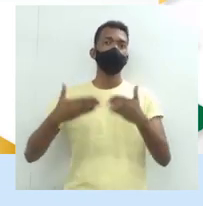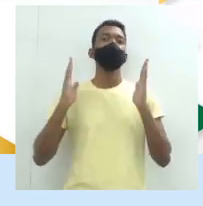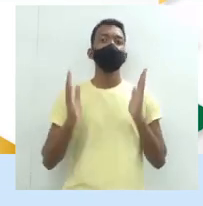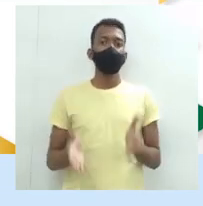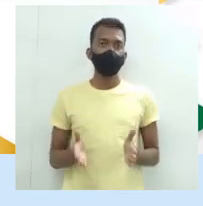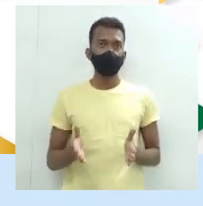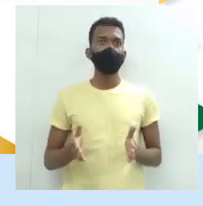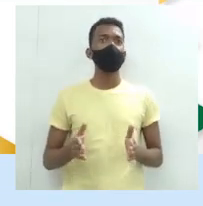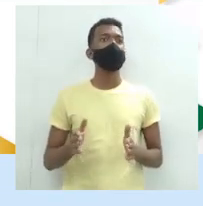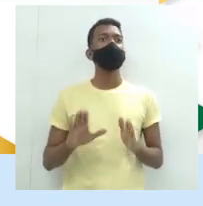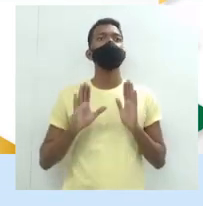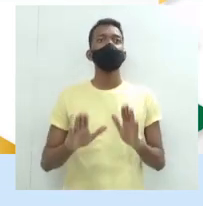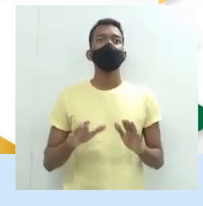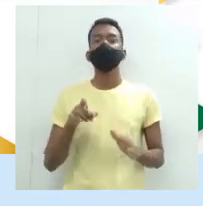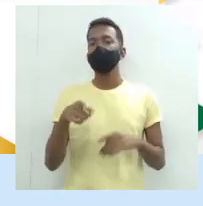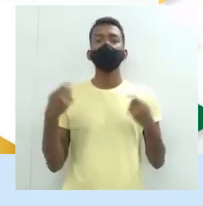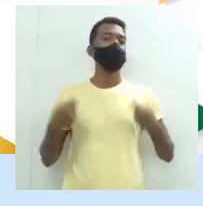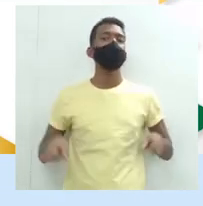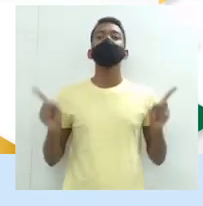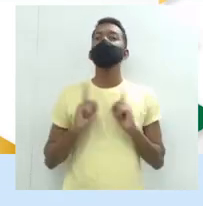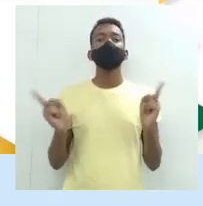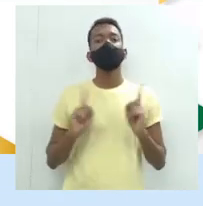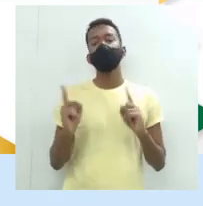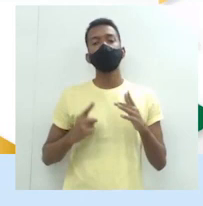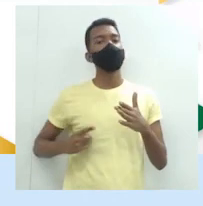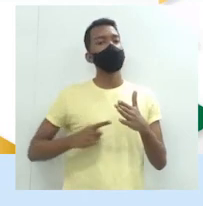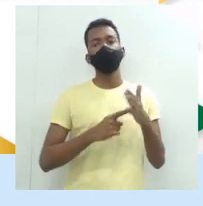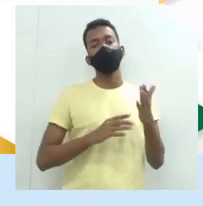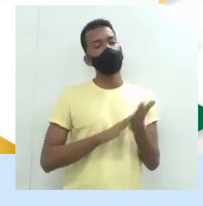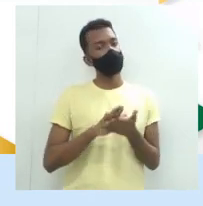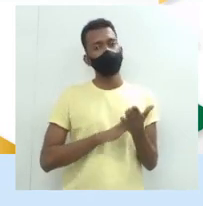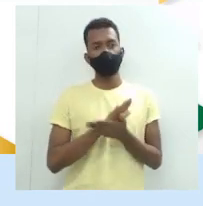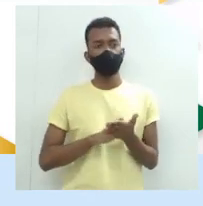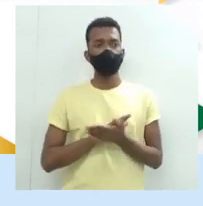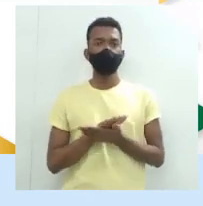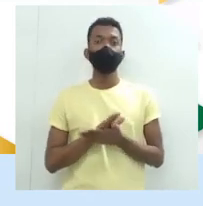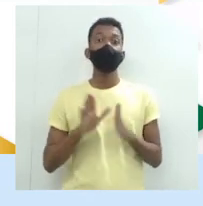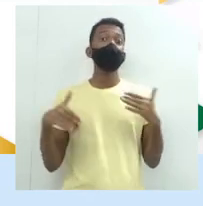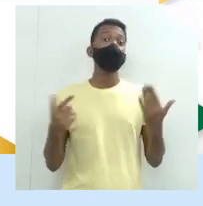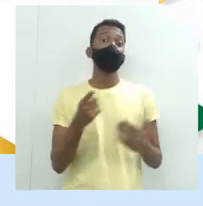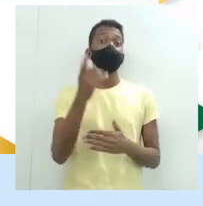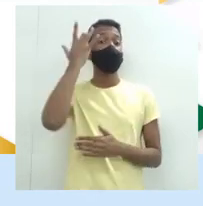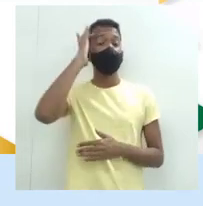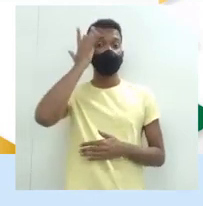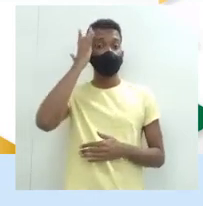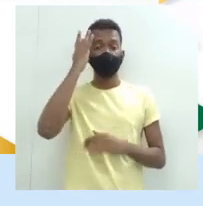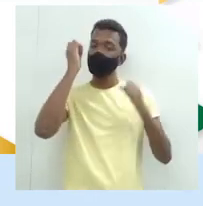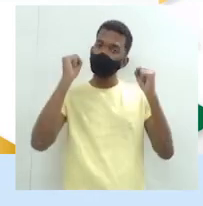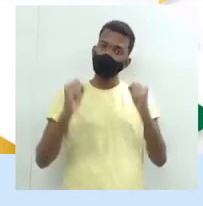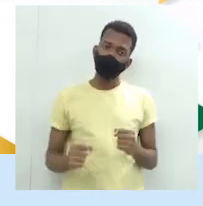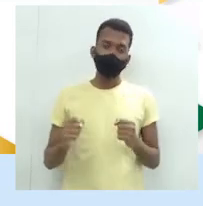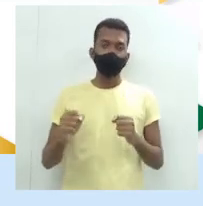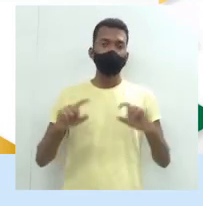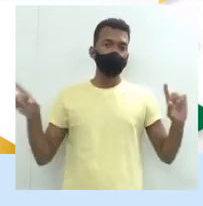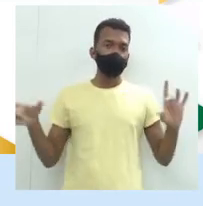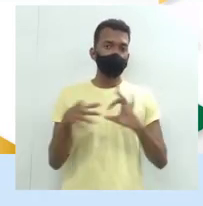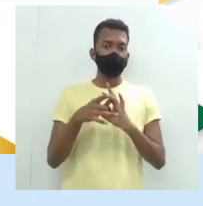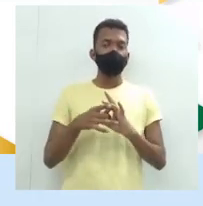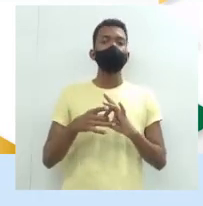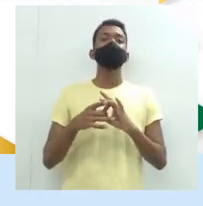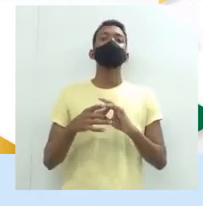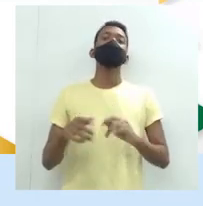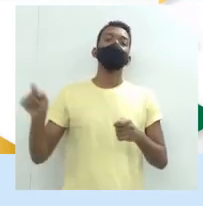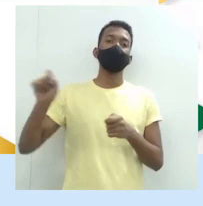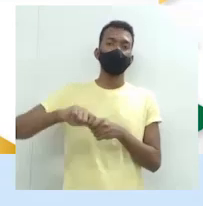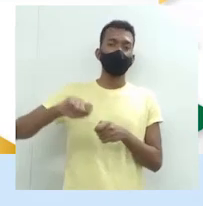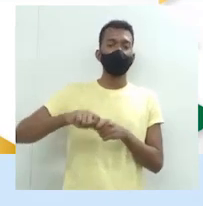is no needed to report. Então não é preciso denunciar. Qual que você acha que estaria mais adequado a ser feito